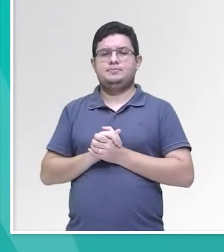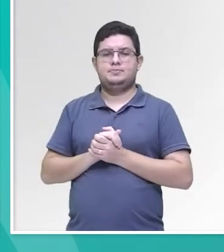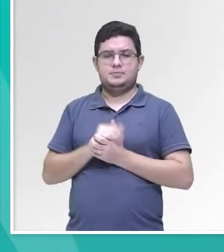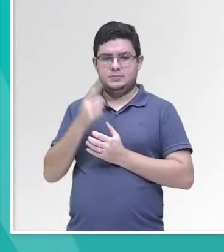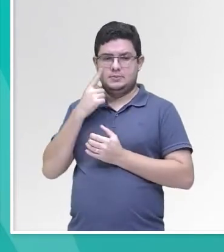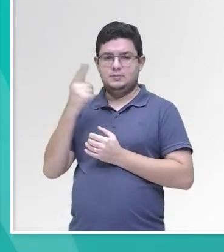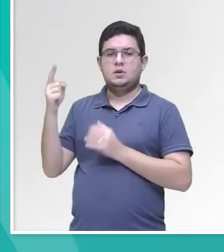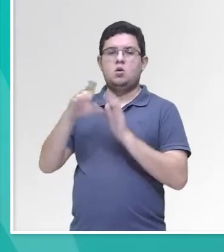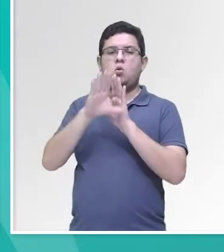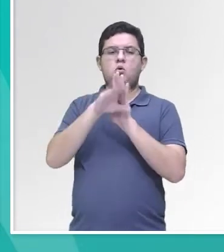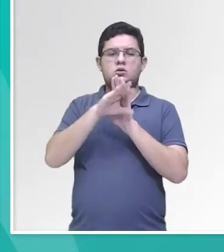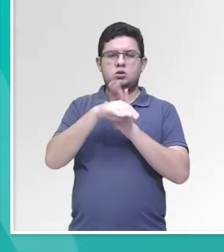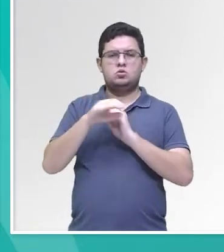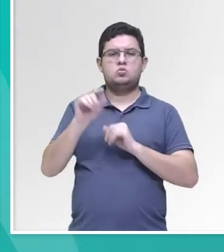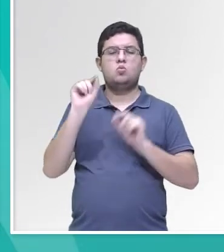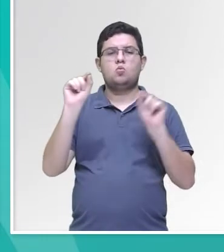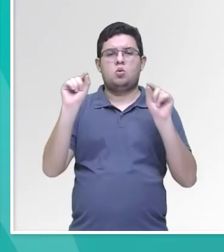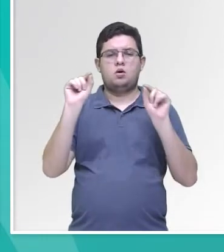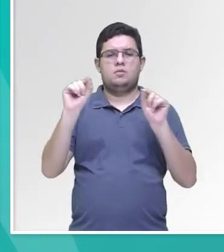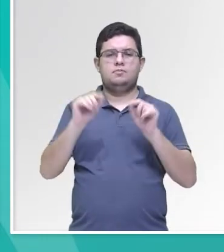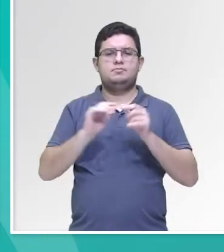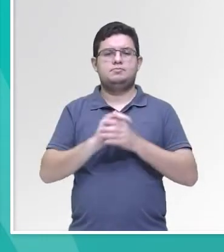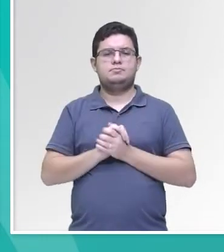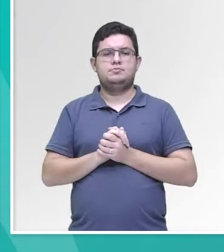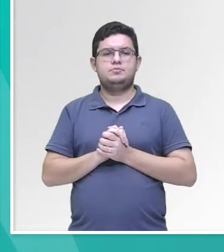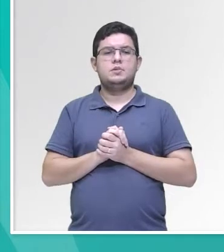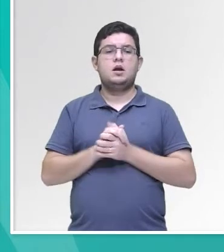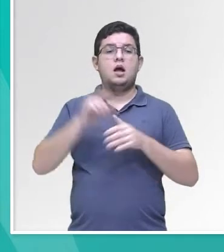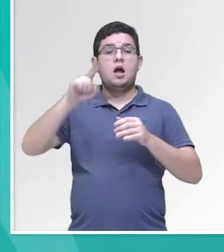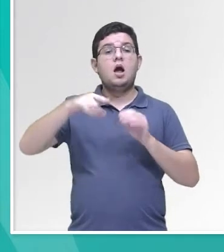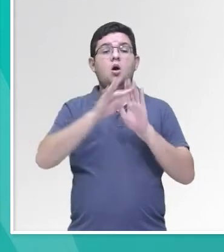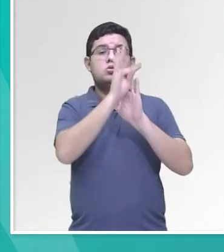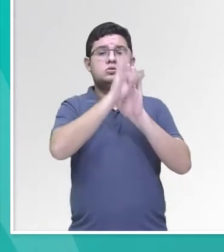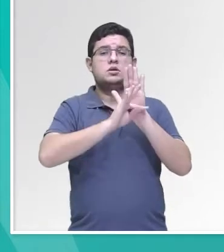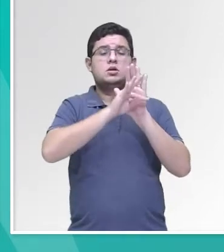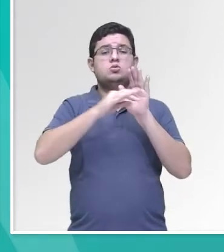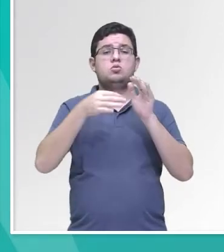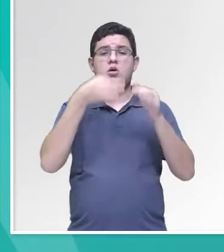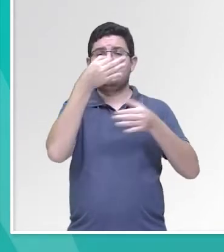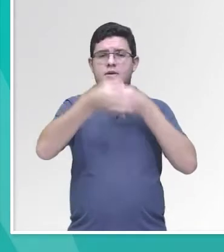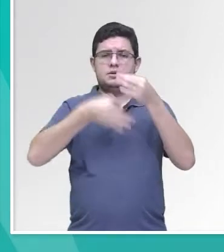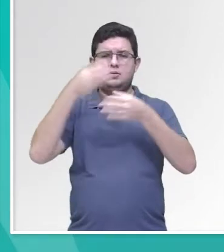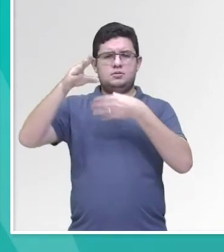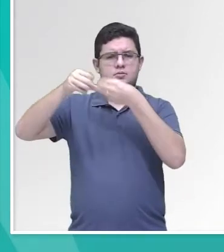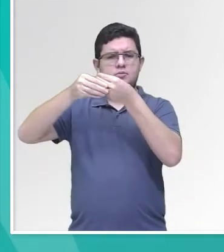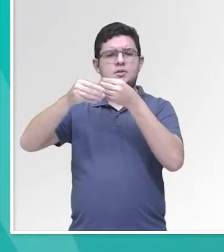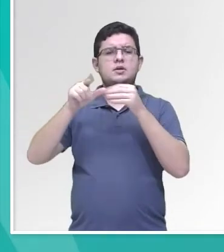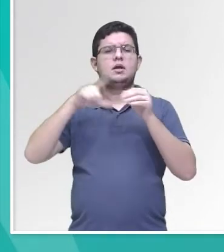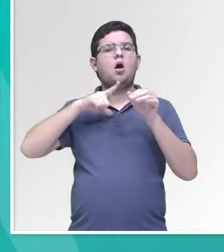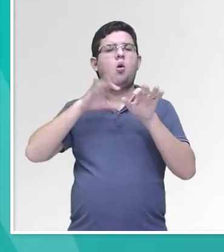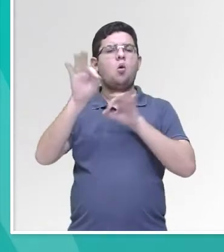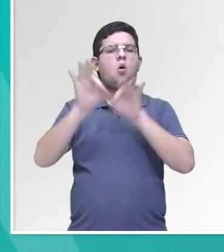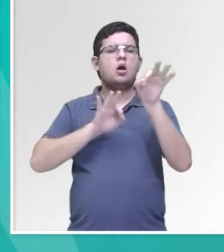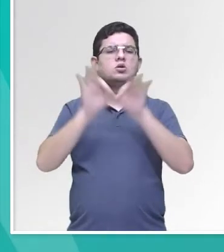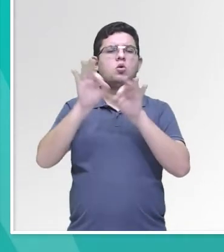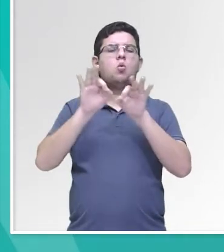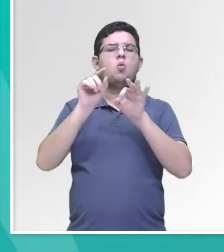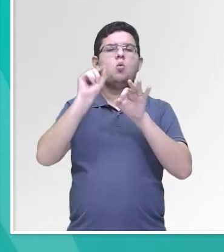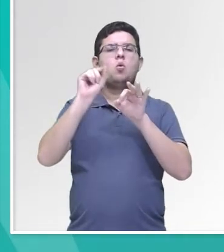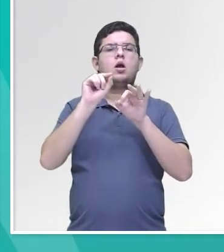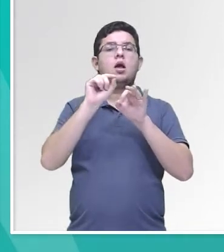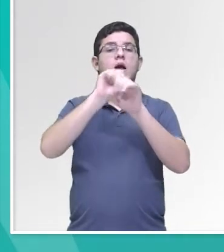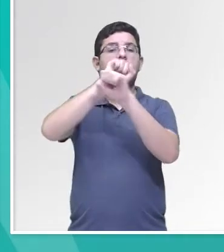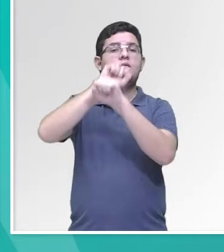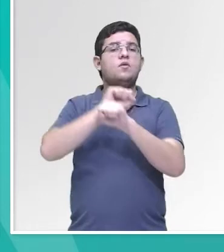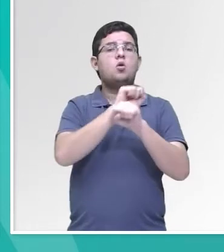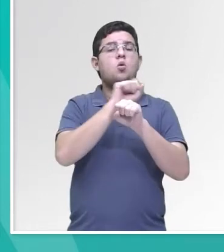cartela. O texto dissertativo argumentativo é um texto que se organiza na defesa de um ponto de